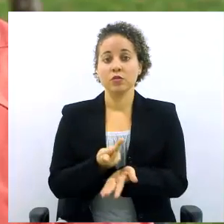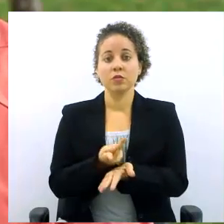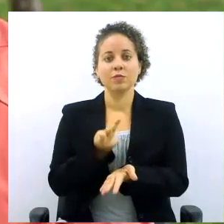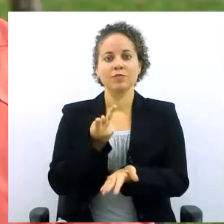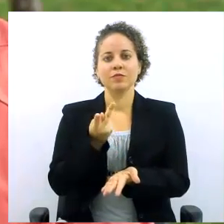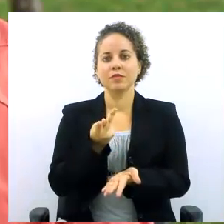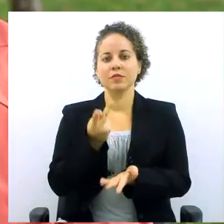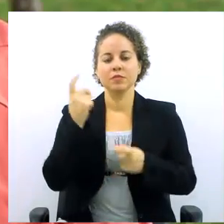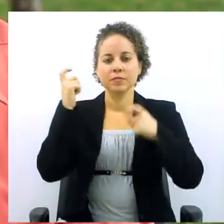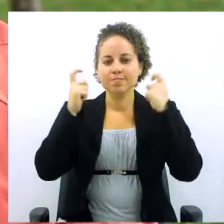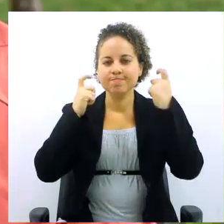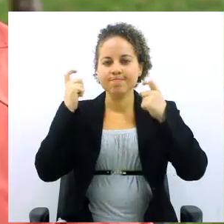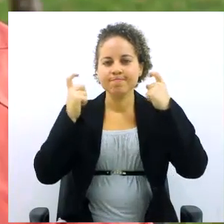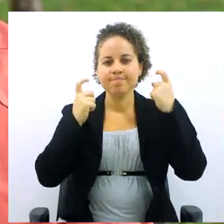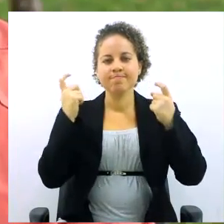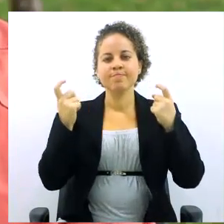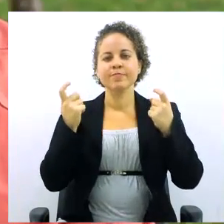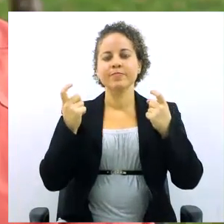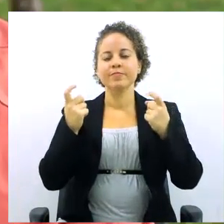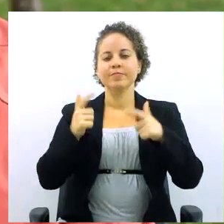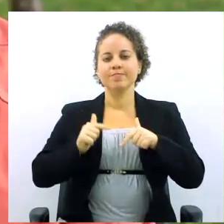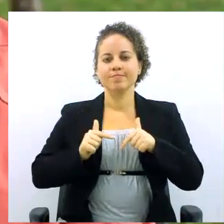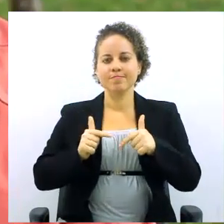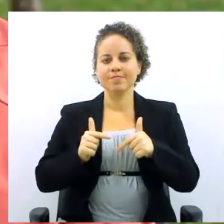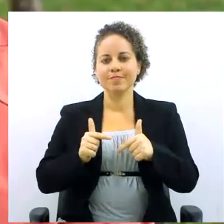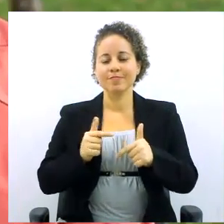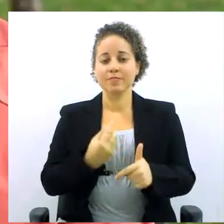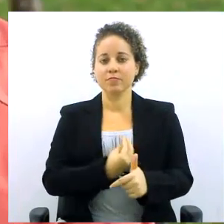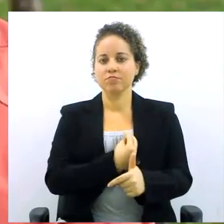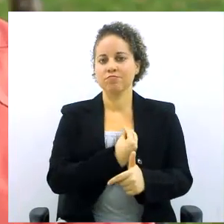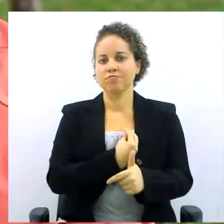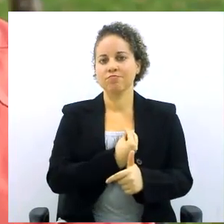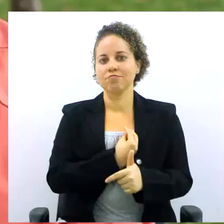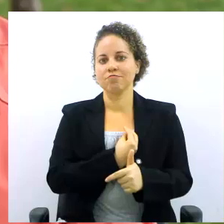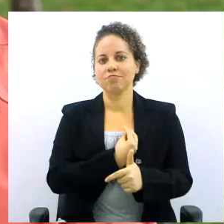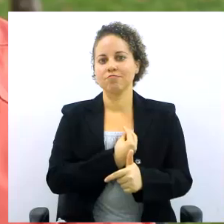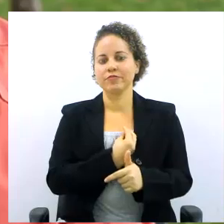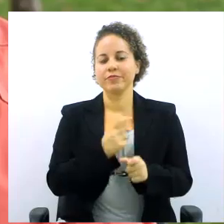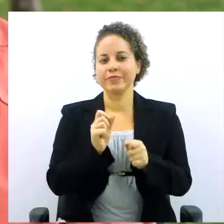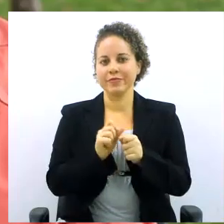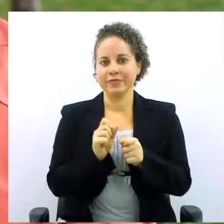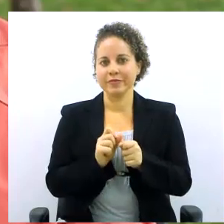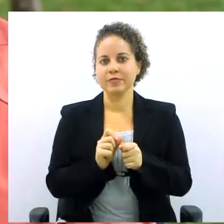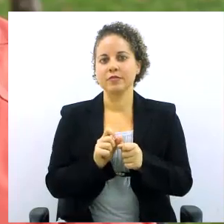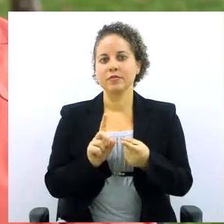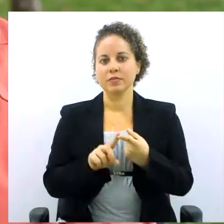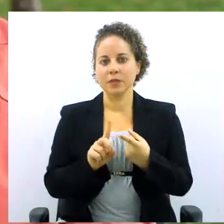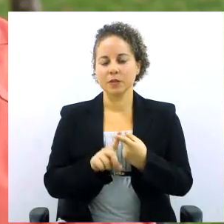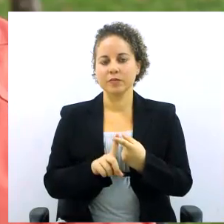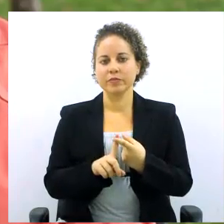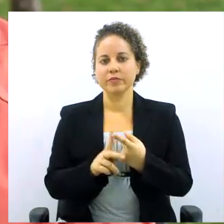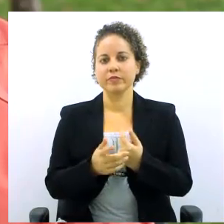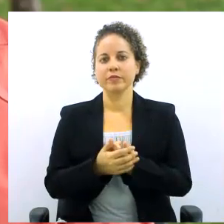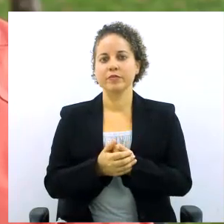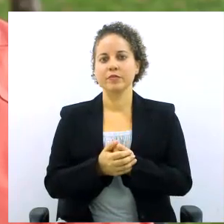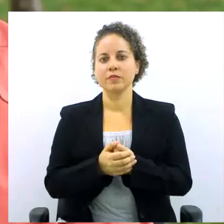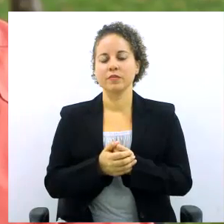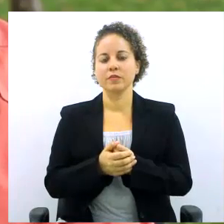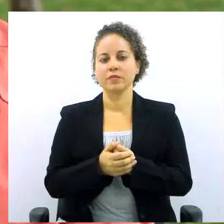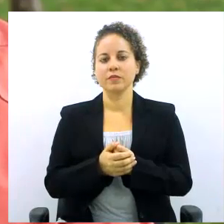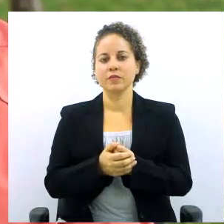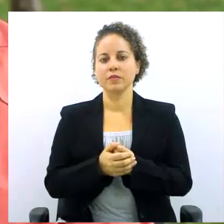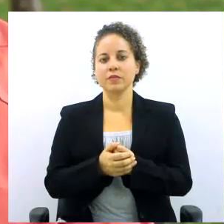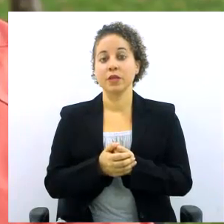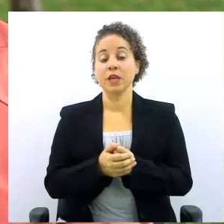preocupações, né, aumentam as ações nesse sentido, né? E evidentemente que o tratamento